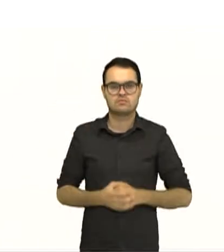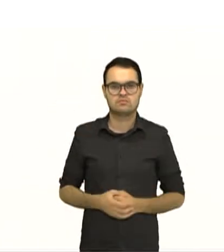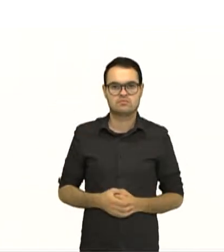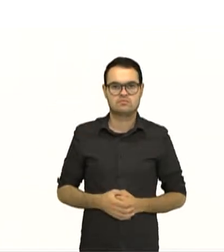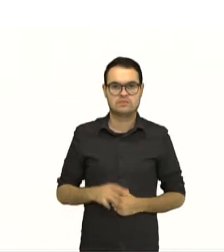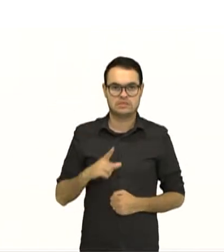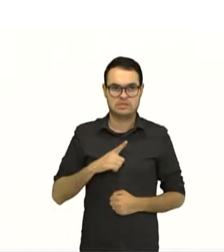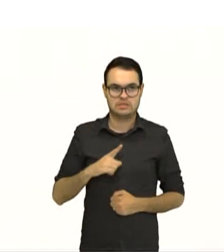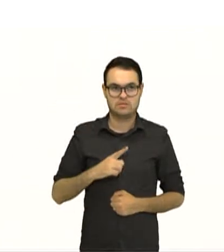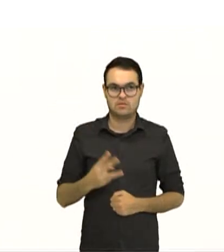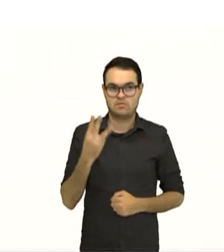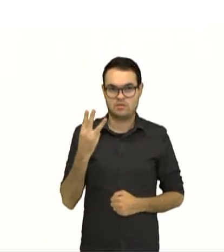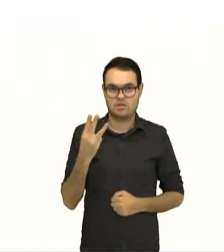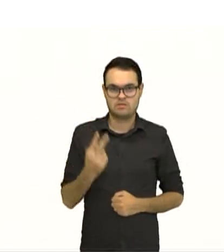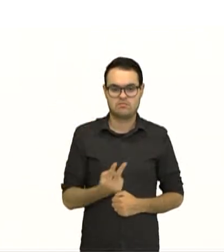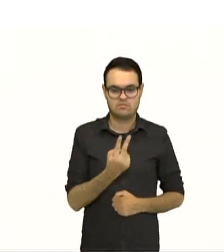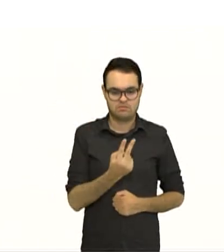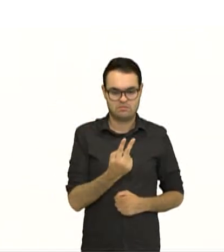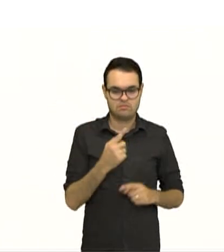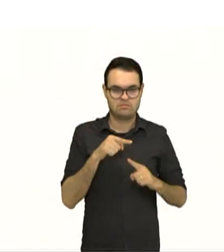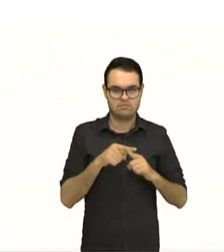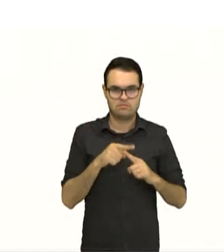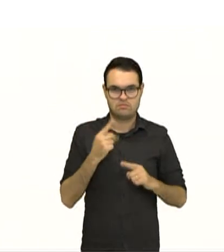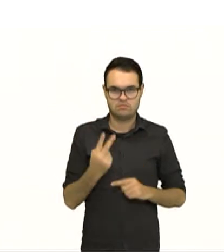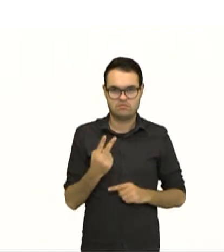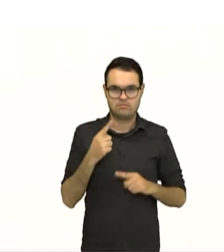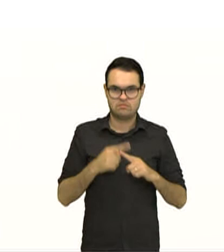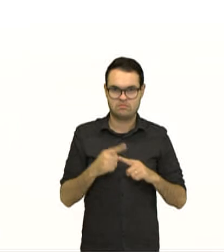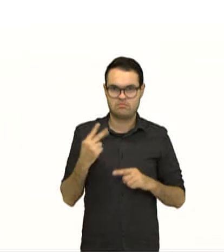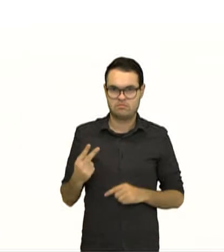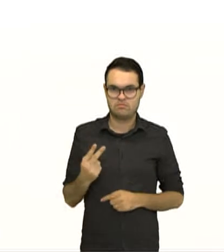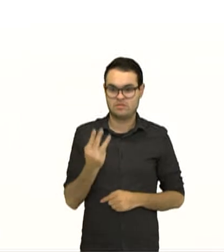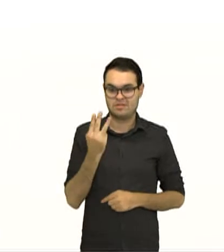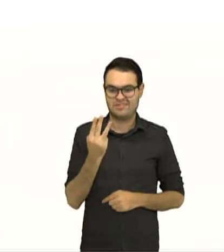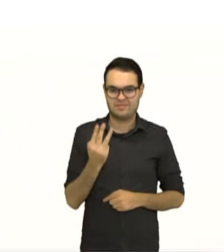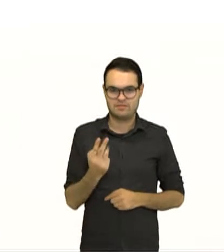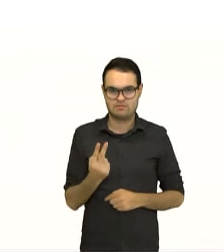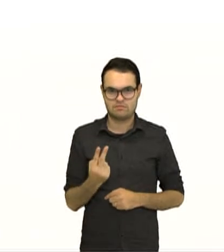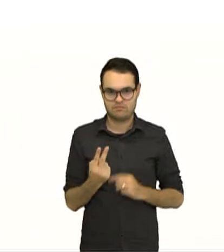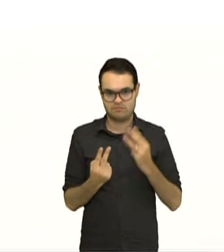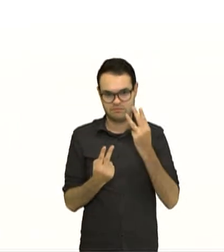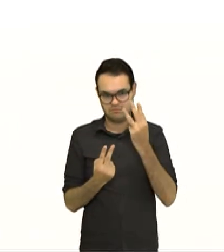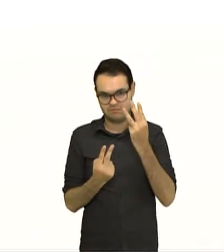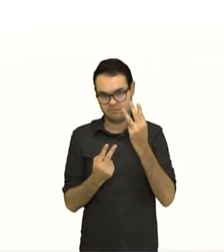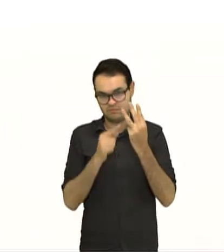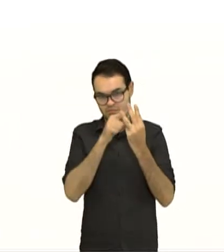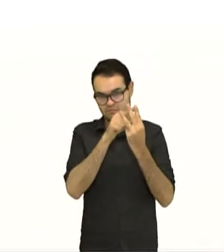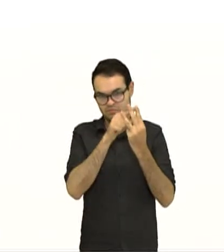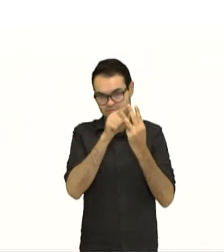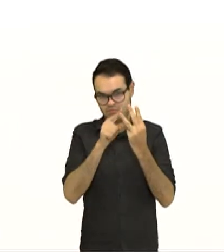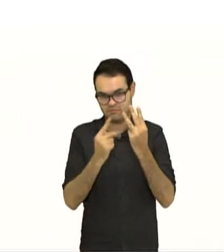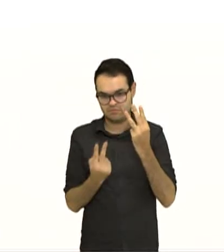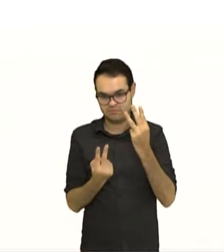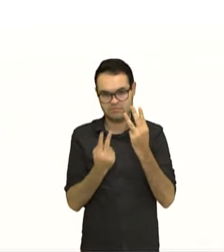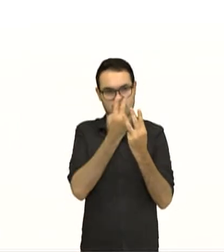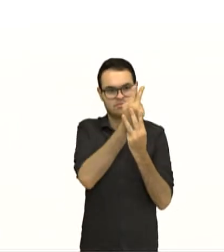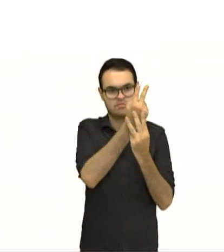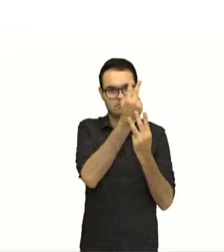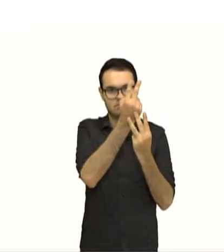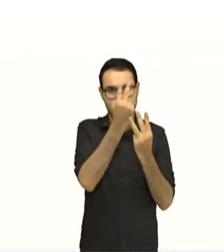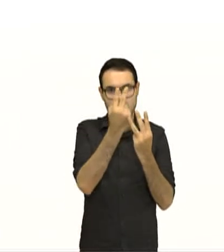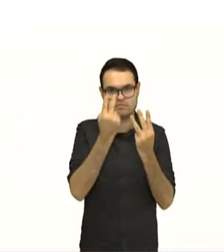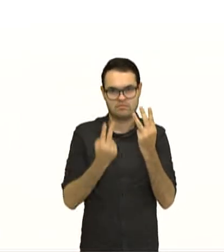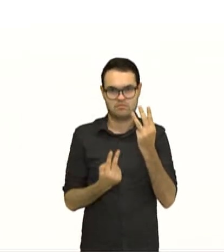3 aqui, ó, vai ficar 2 vezes 2 vezes 2, ó. 3 vezes o mesmo fator 2, certo? E